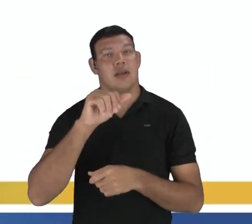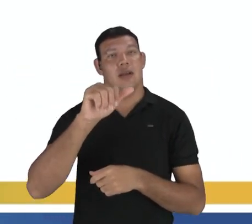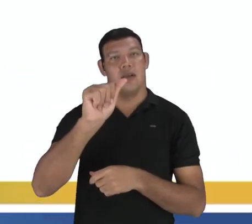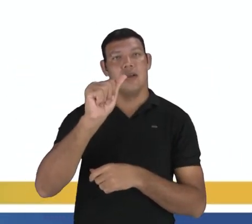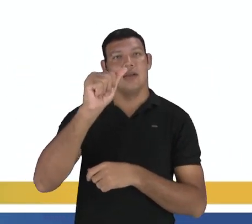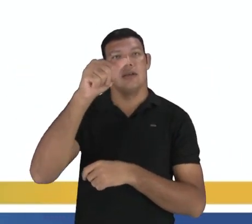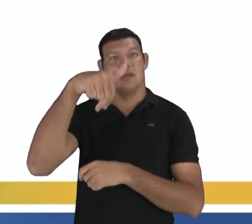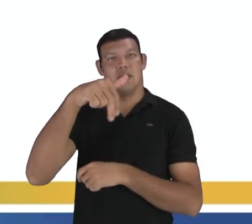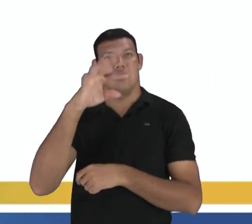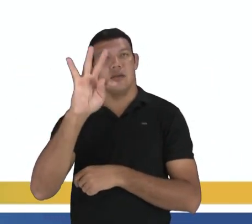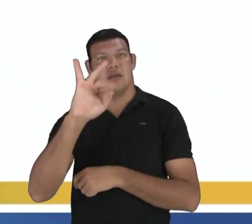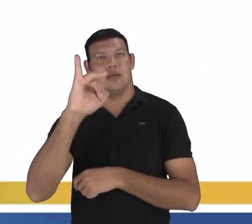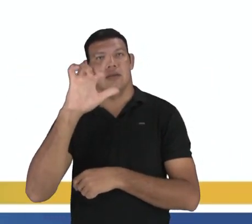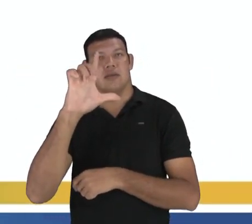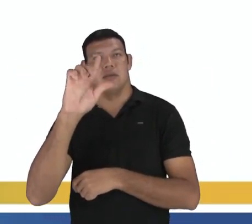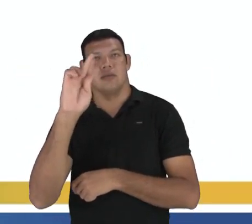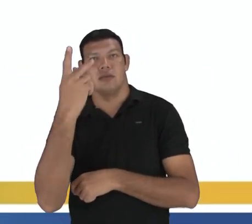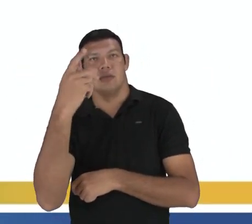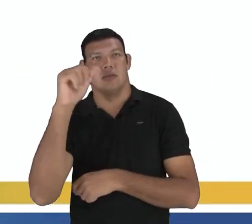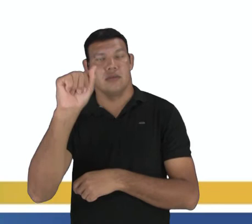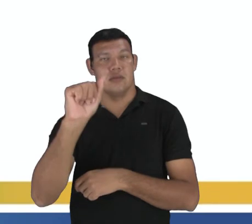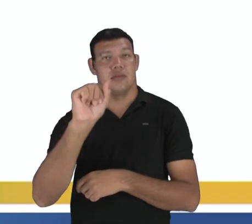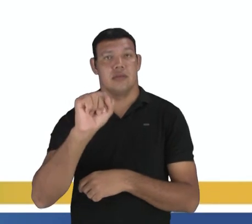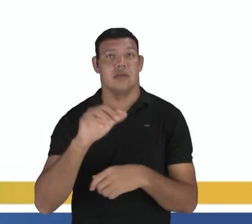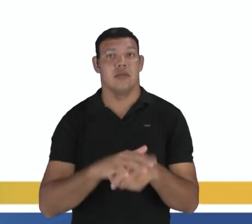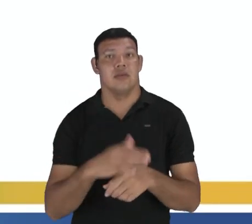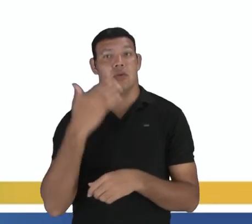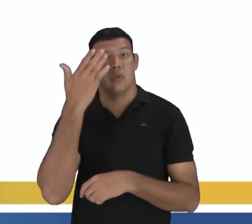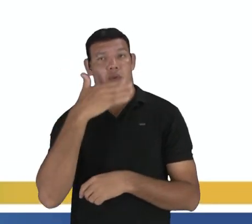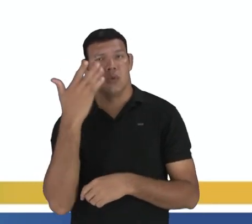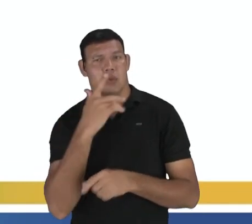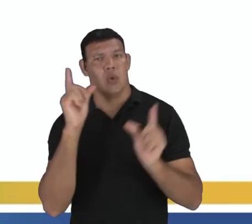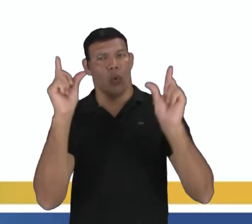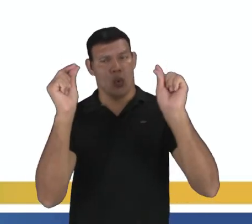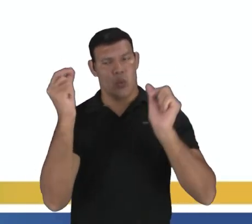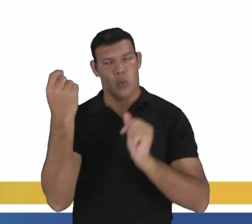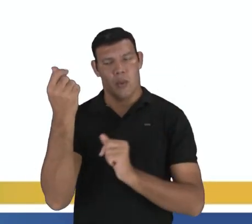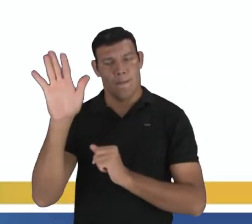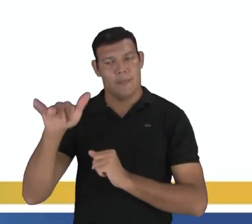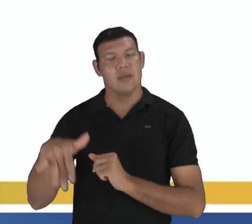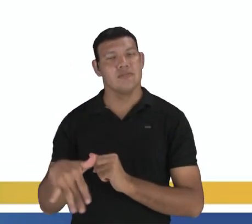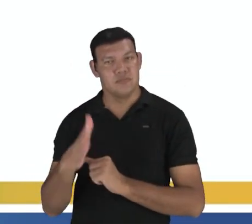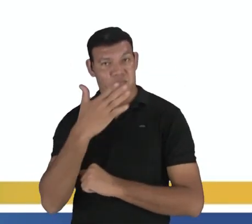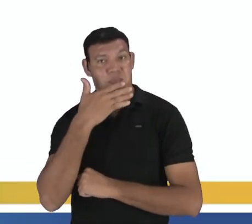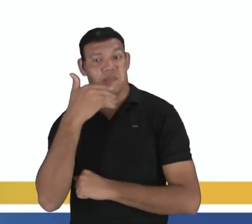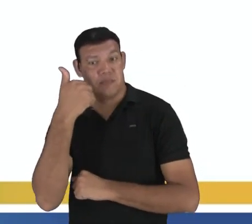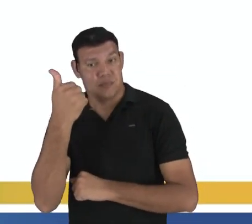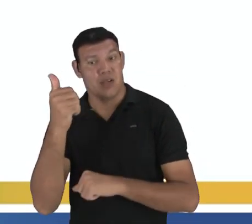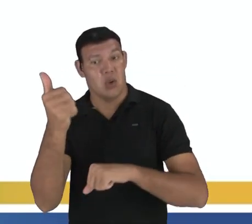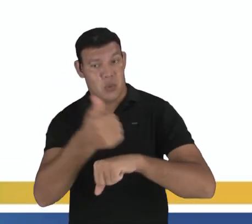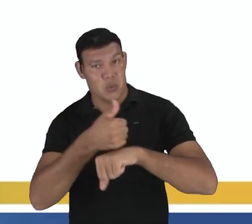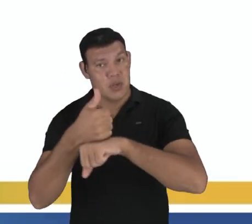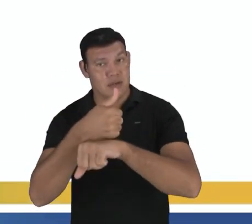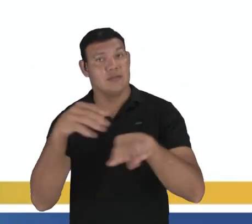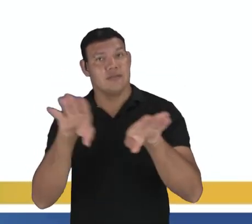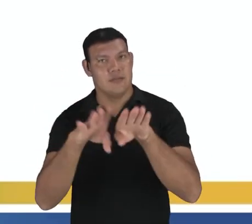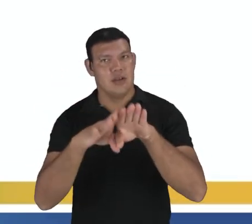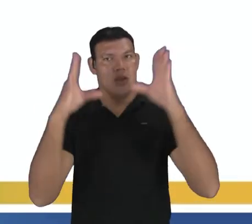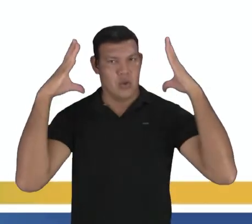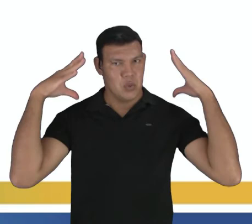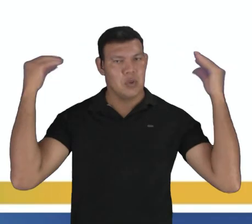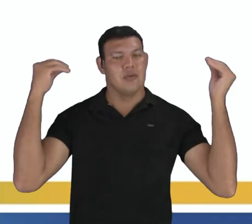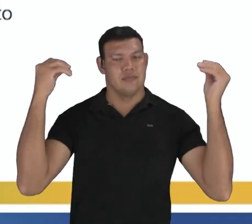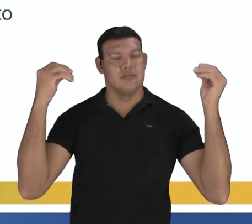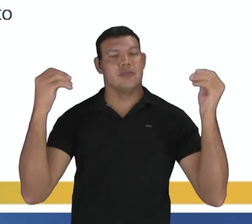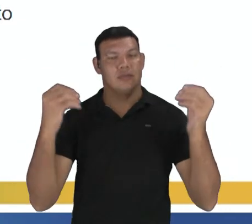América Central, e a produção lá é um menos custo, o açúcar é mais barato e também de melhor qualidade, né? Então, a Holanda acaba dominando o